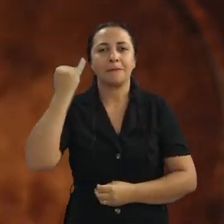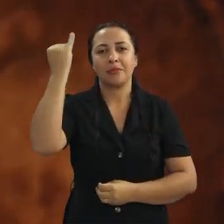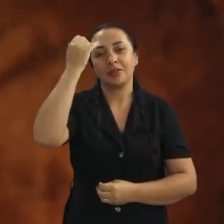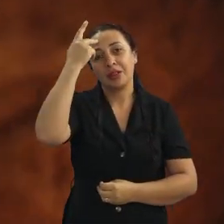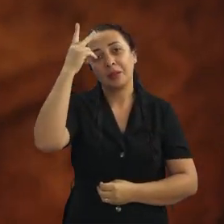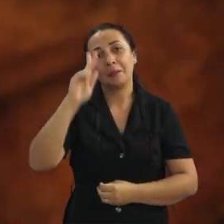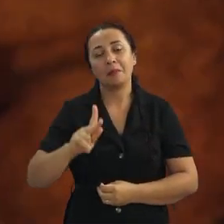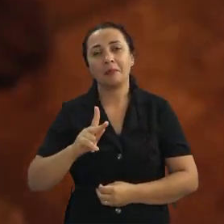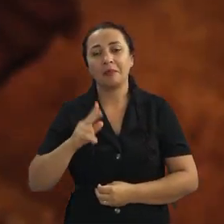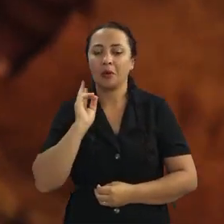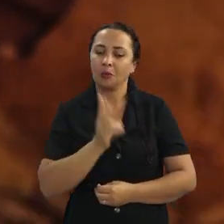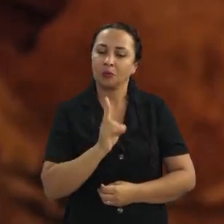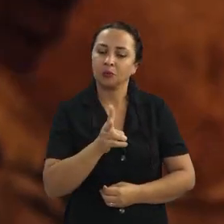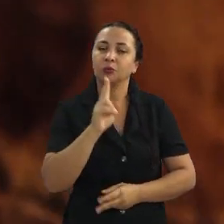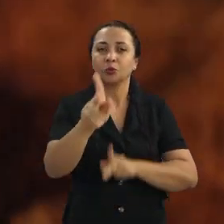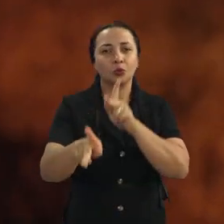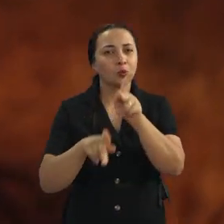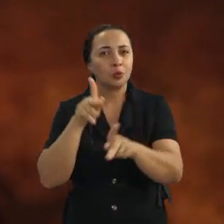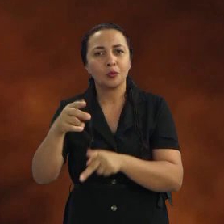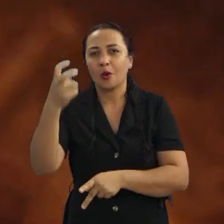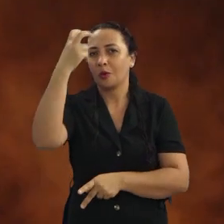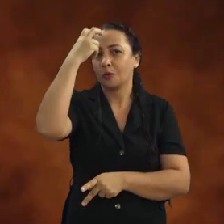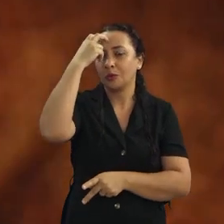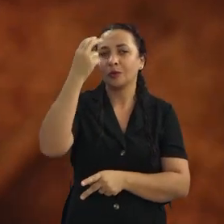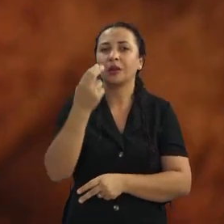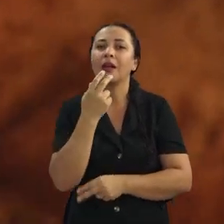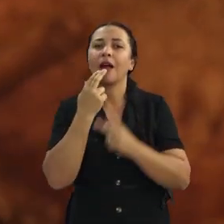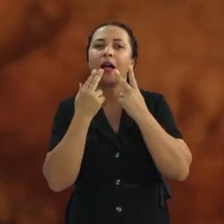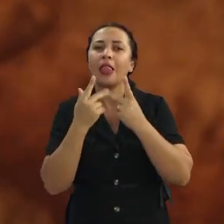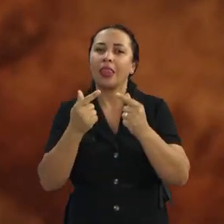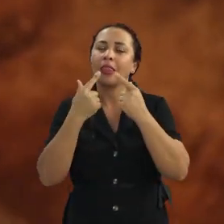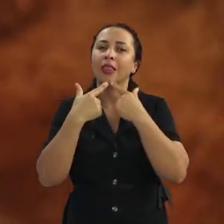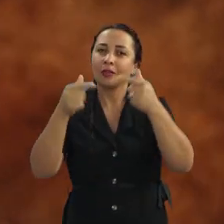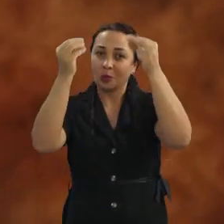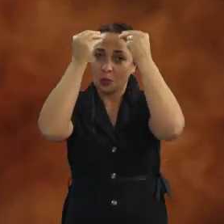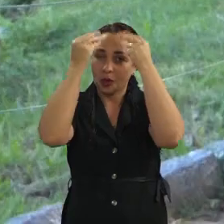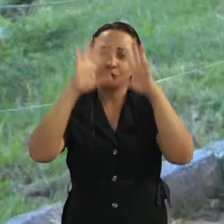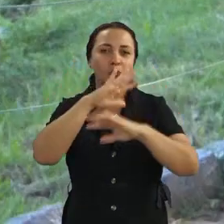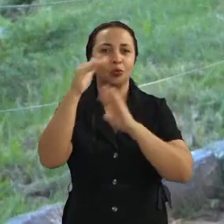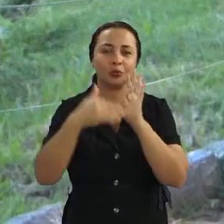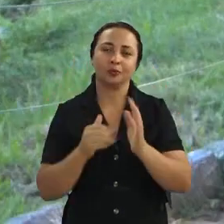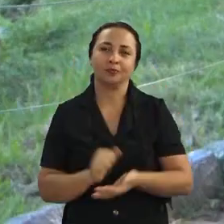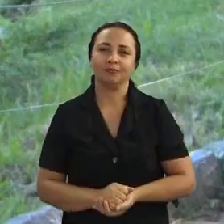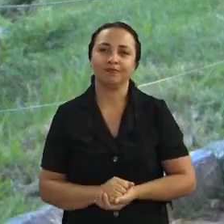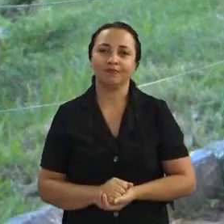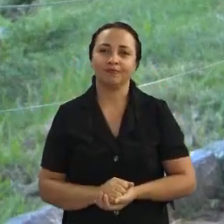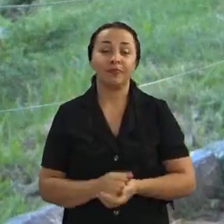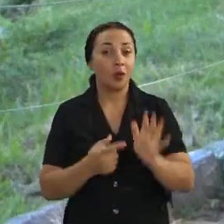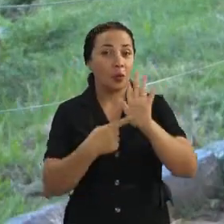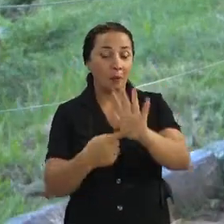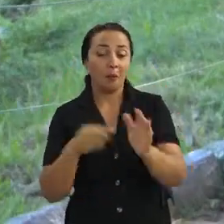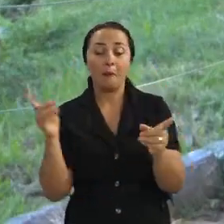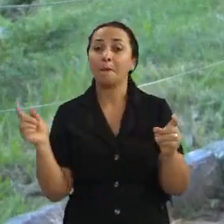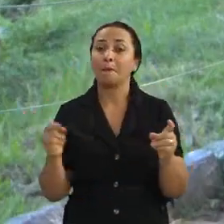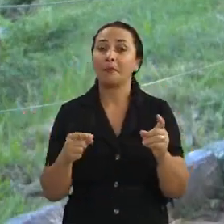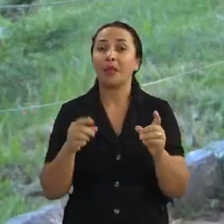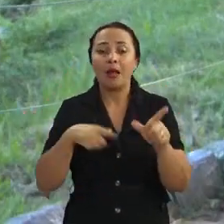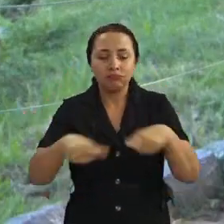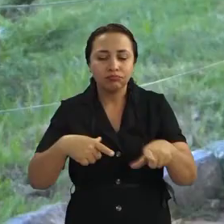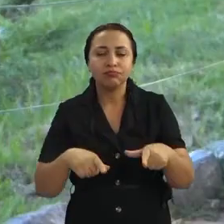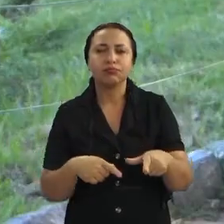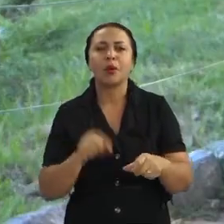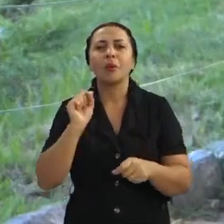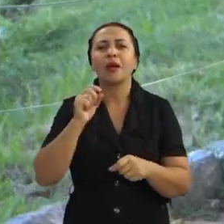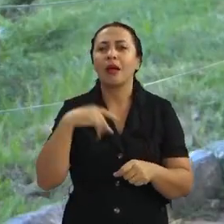importante para manter essas populações suas culturas sua linguagem etc o que esse trabalho mostra é que além